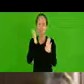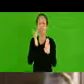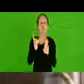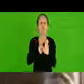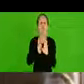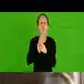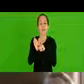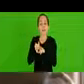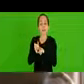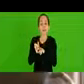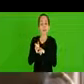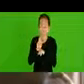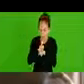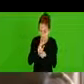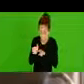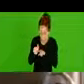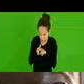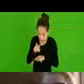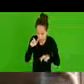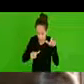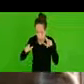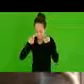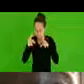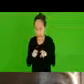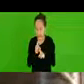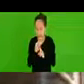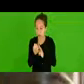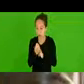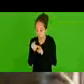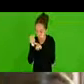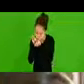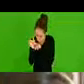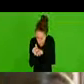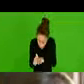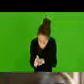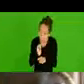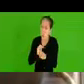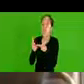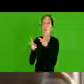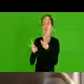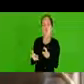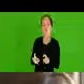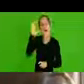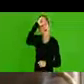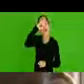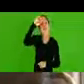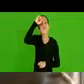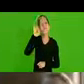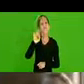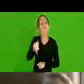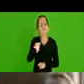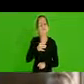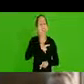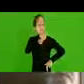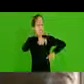pesquisar em ciências humanas sociais, eu também aprendo como pesquisador, por meio do outro, dos sujeitos